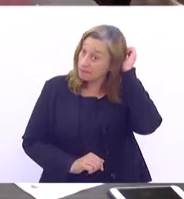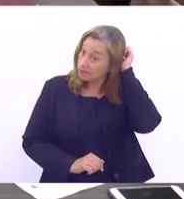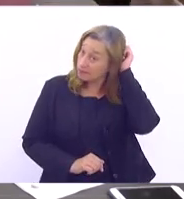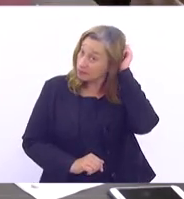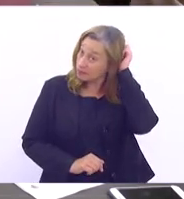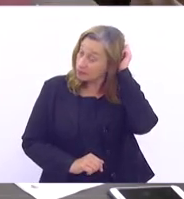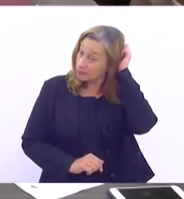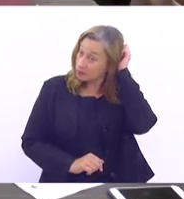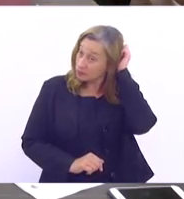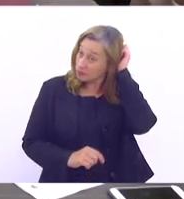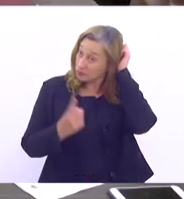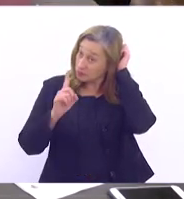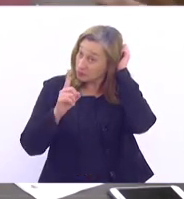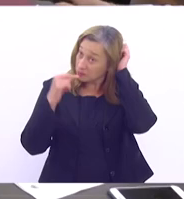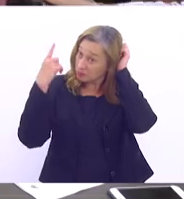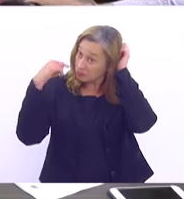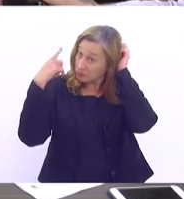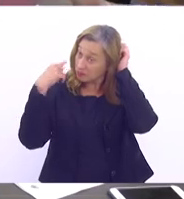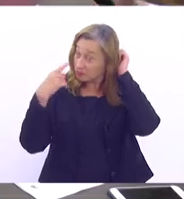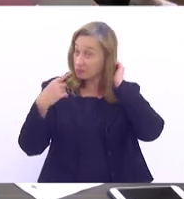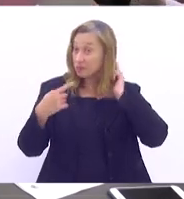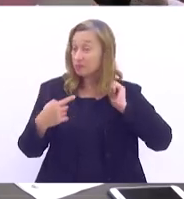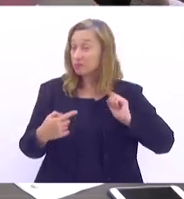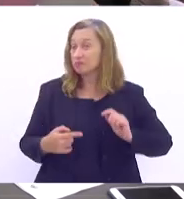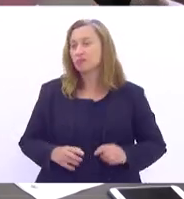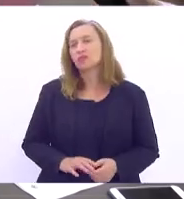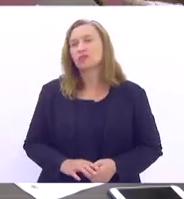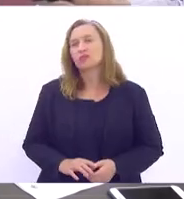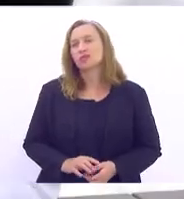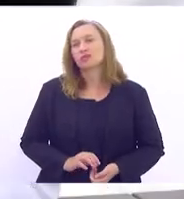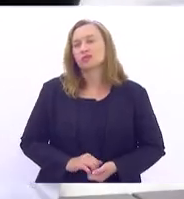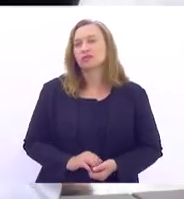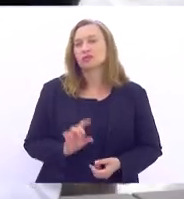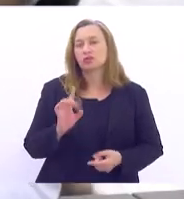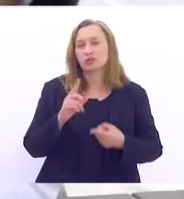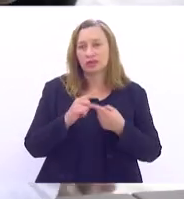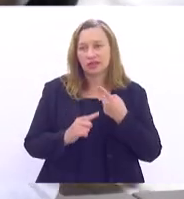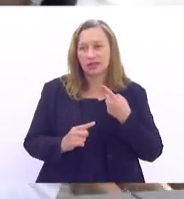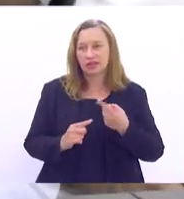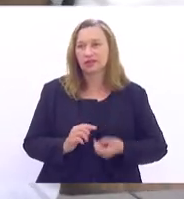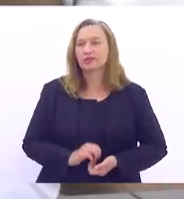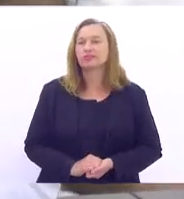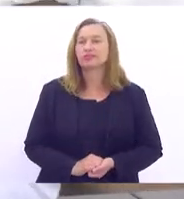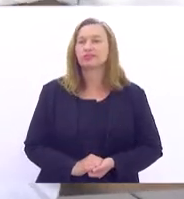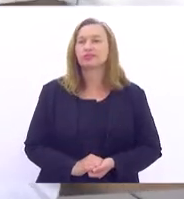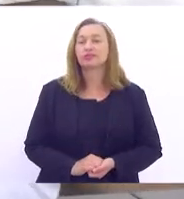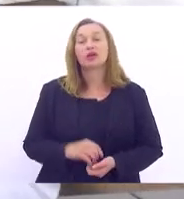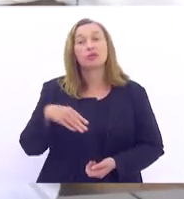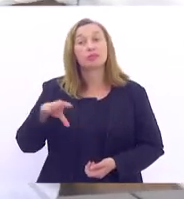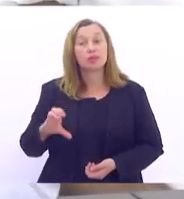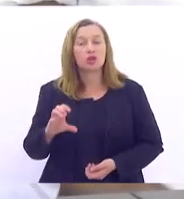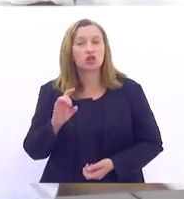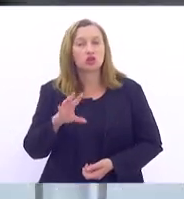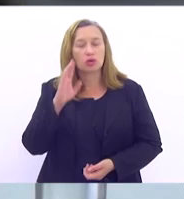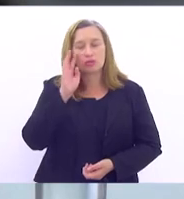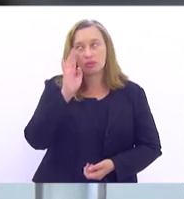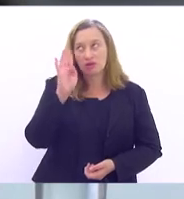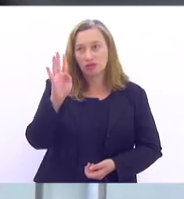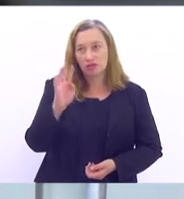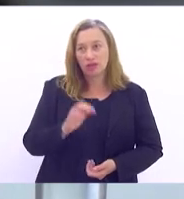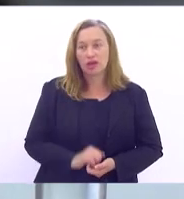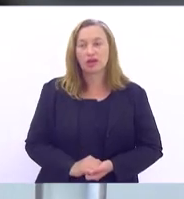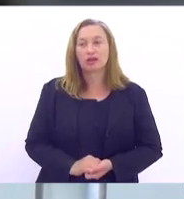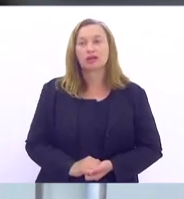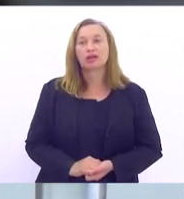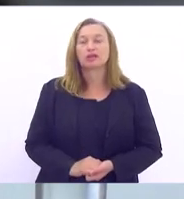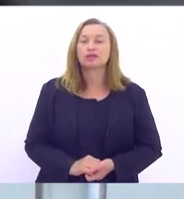E não enlouqueci completamente. Só parcialmente. Não, eu só... Não, o Mickey, eu só posso imaginar... Ele sai do